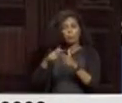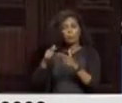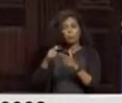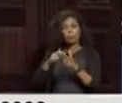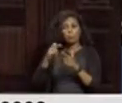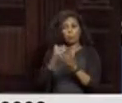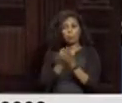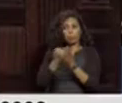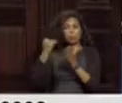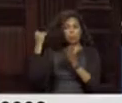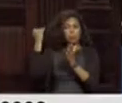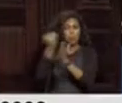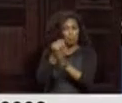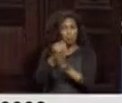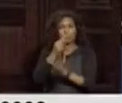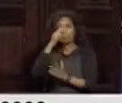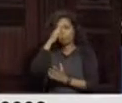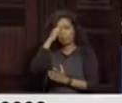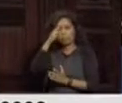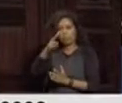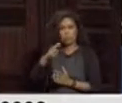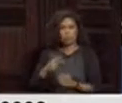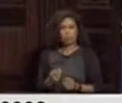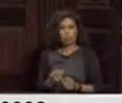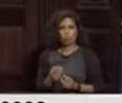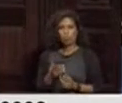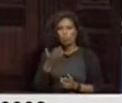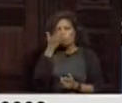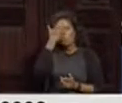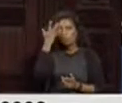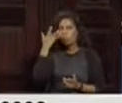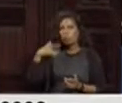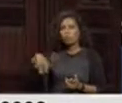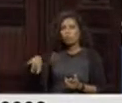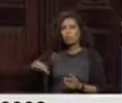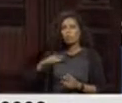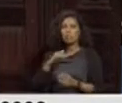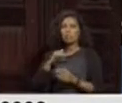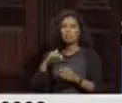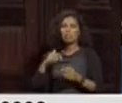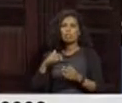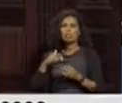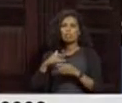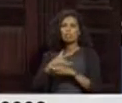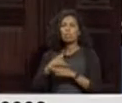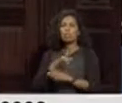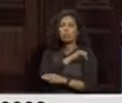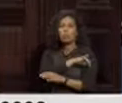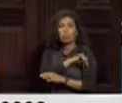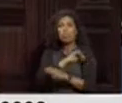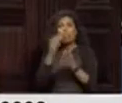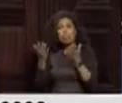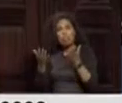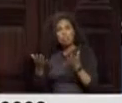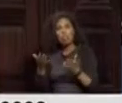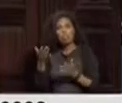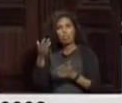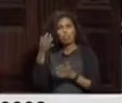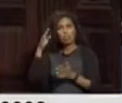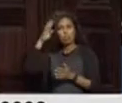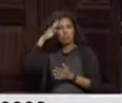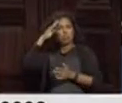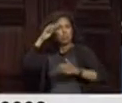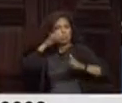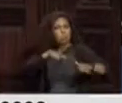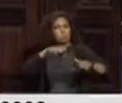população fluminense, ela quer que essa intervenção dê certo, porque chega de rasgar a